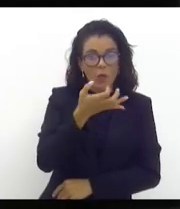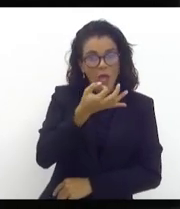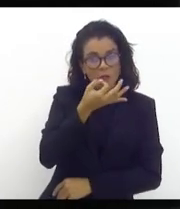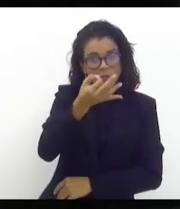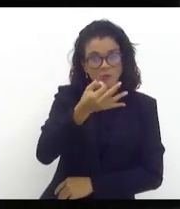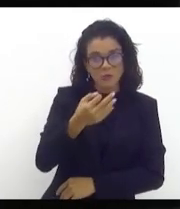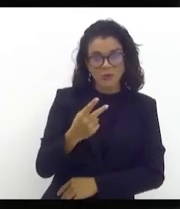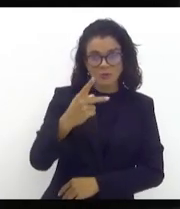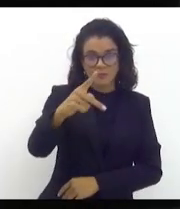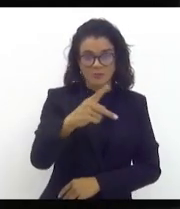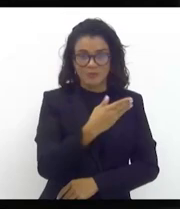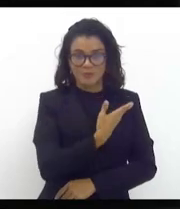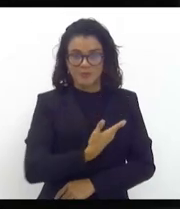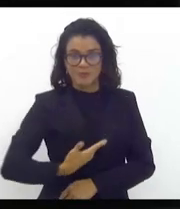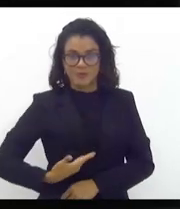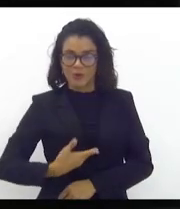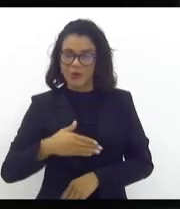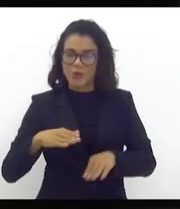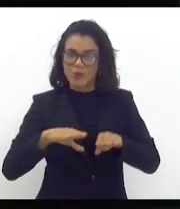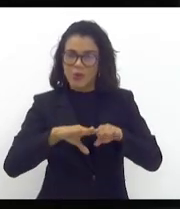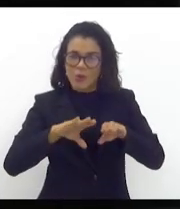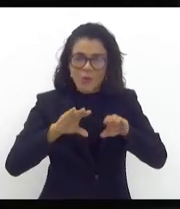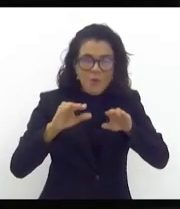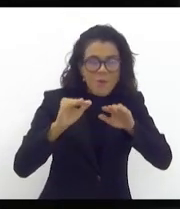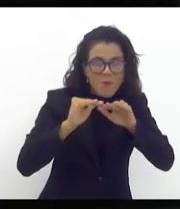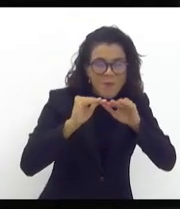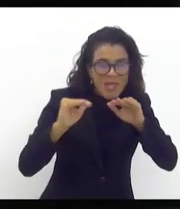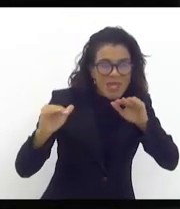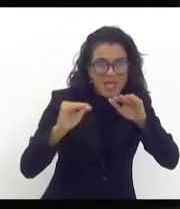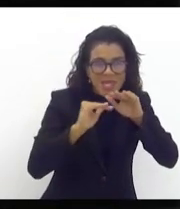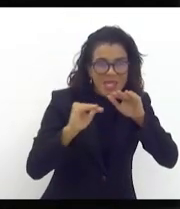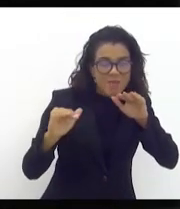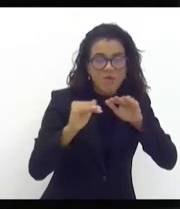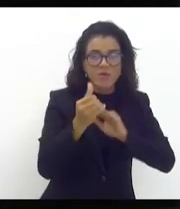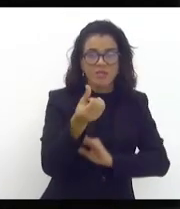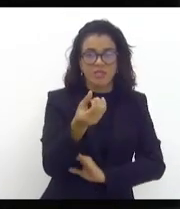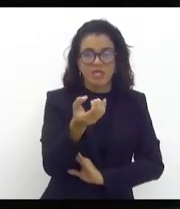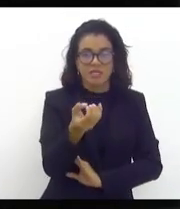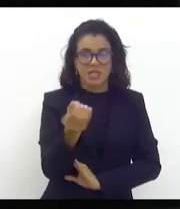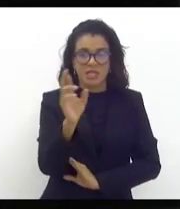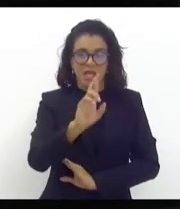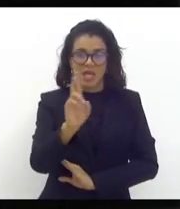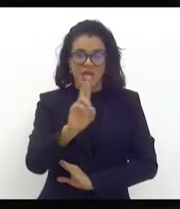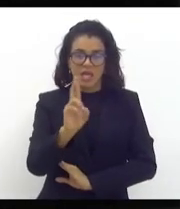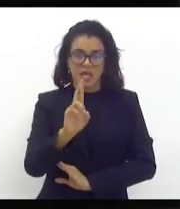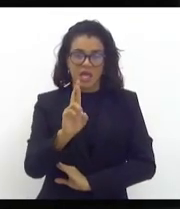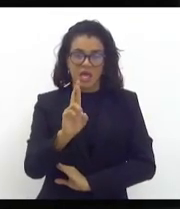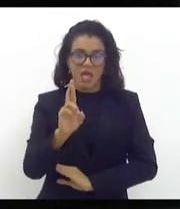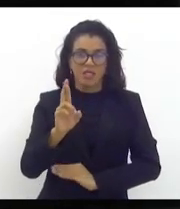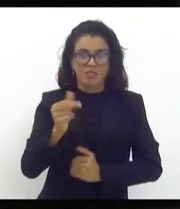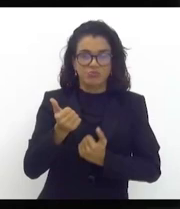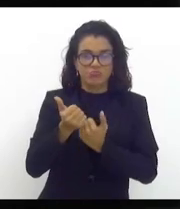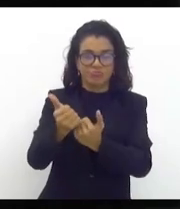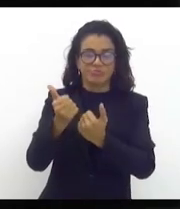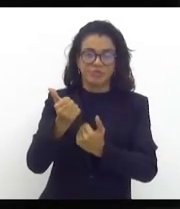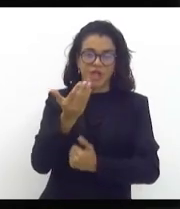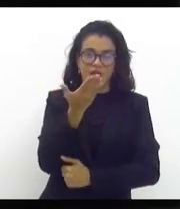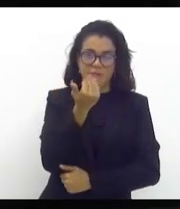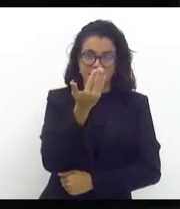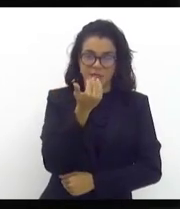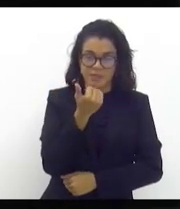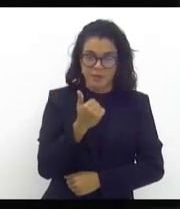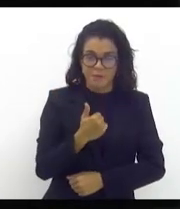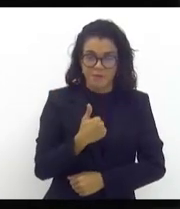que, no mínimo, o policial civil receba R$ 60,00 de auxílio alimentação. A régua de medição que eu